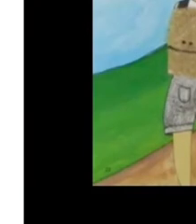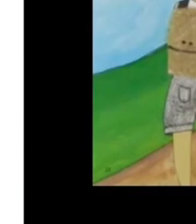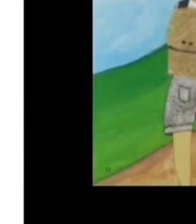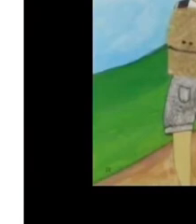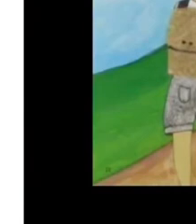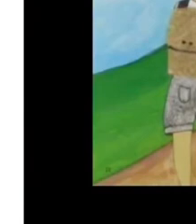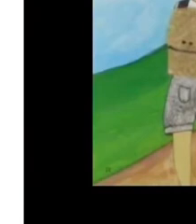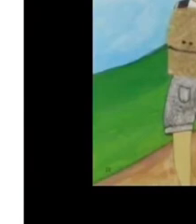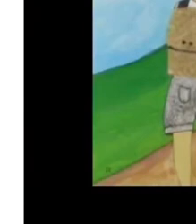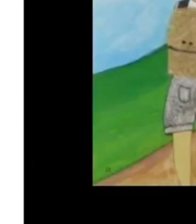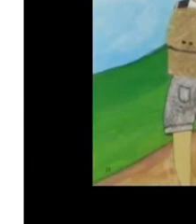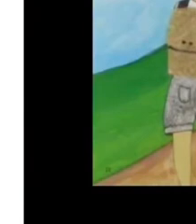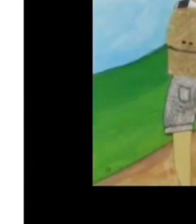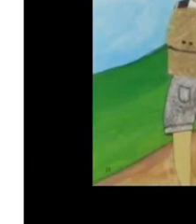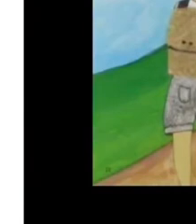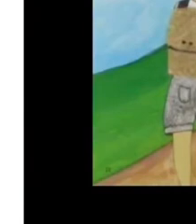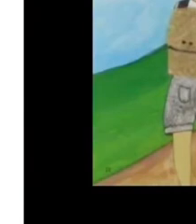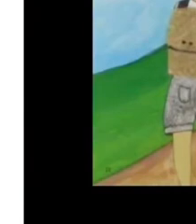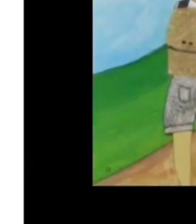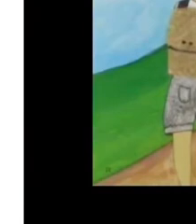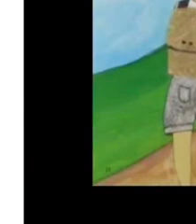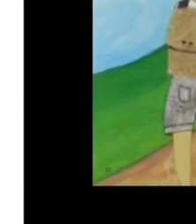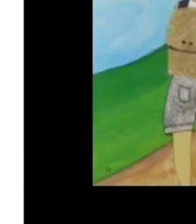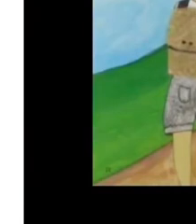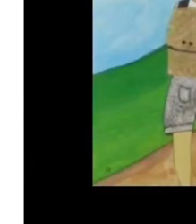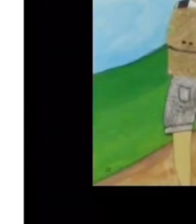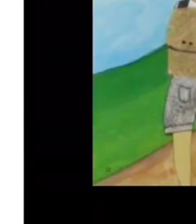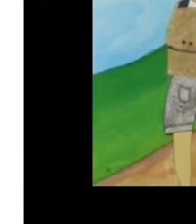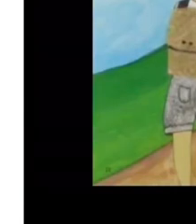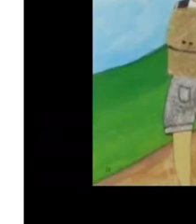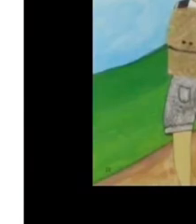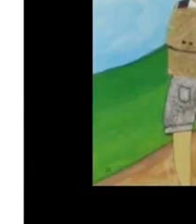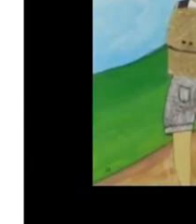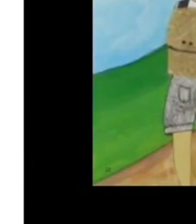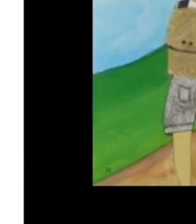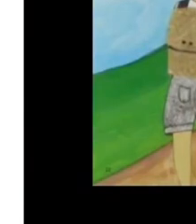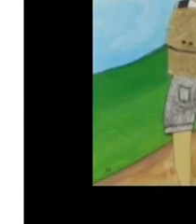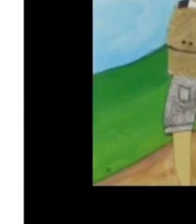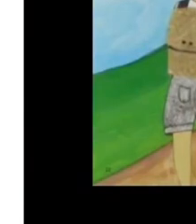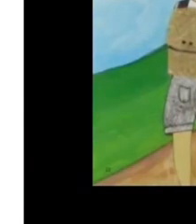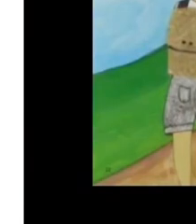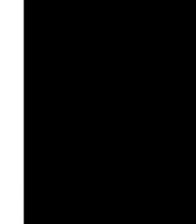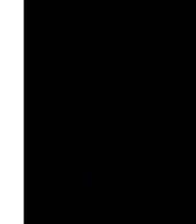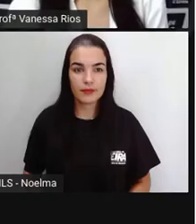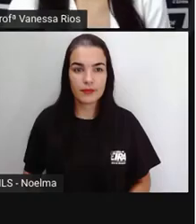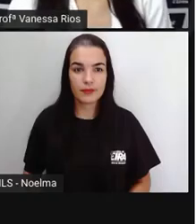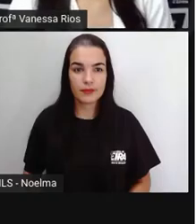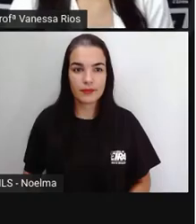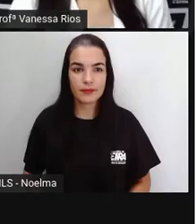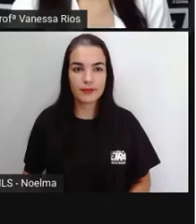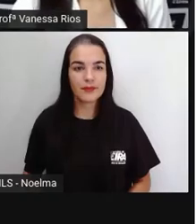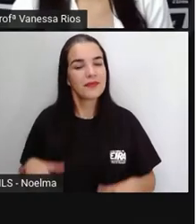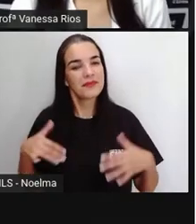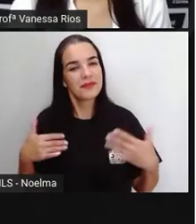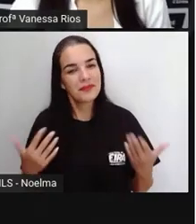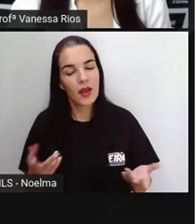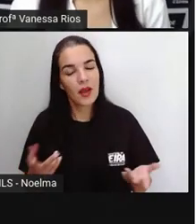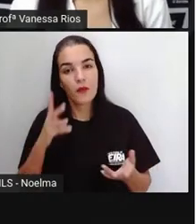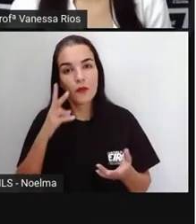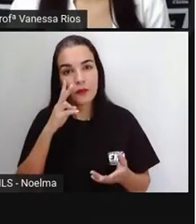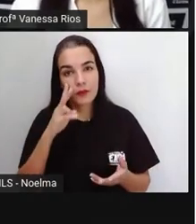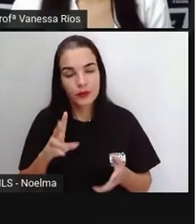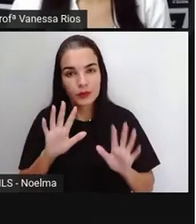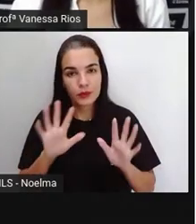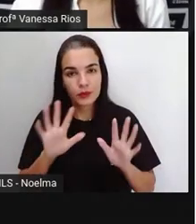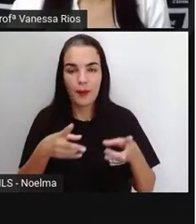de diversão. Só não devo esquecer da minha educação. Pronto. Percebemos